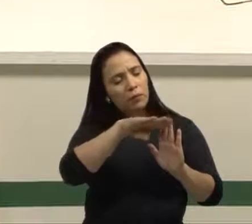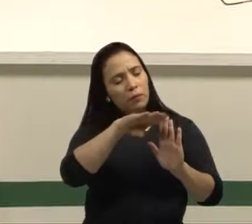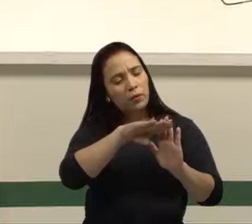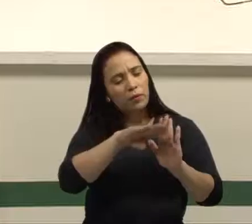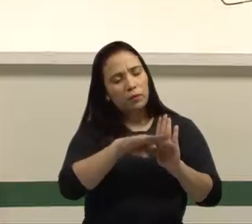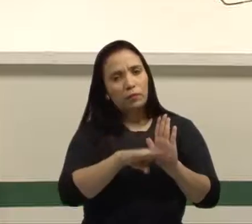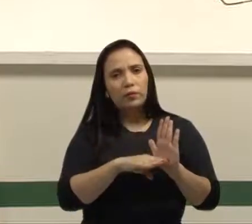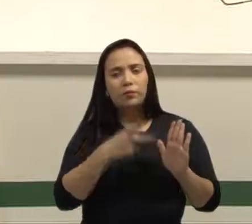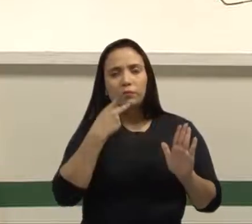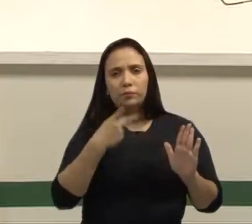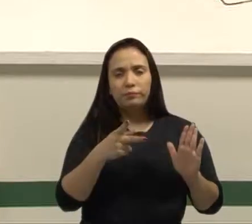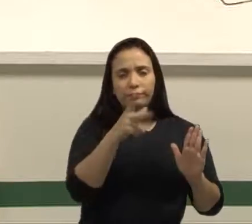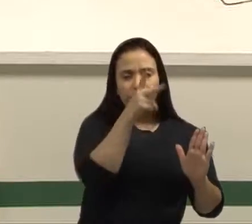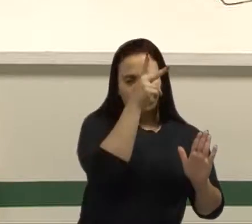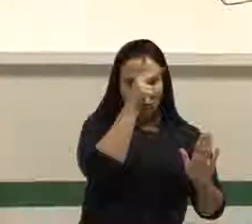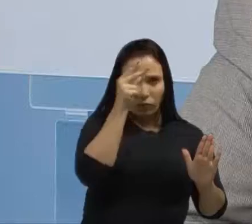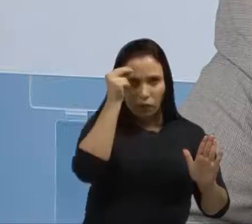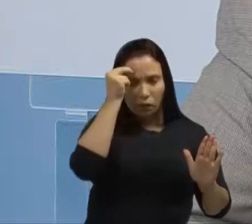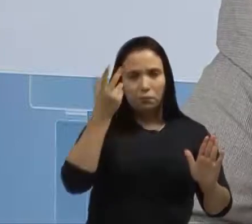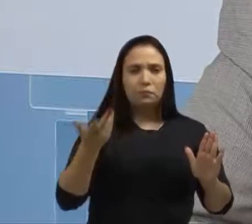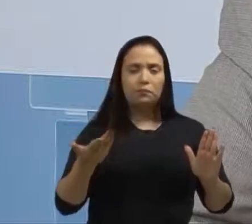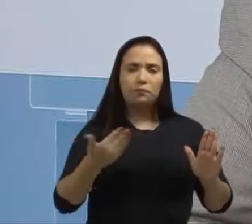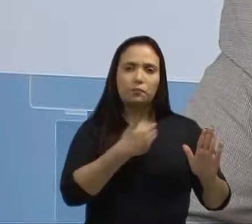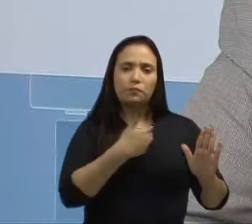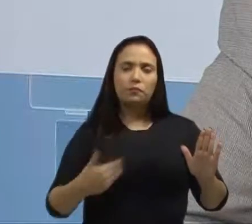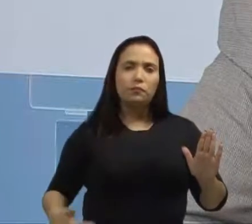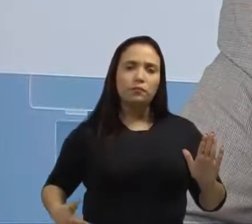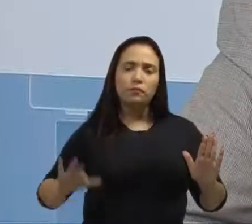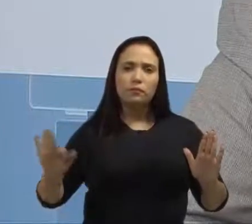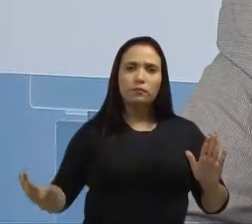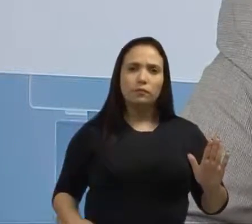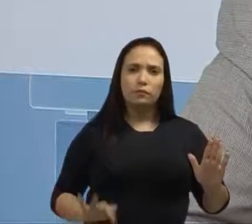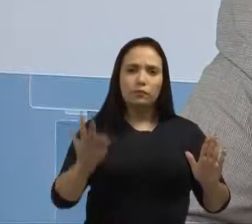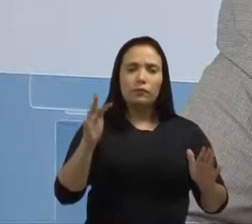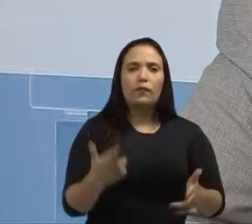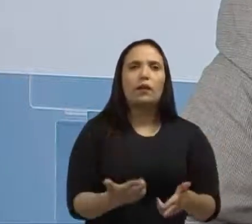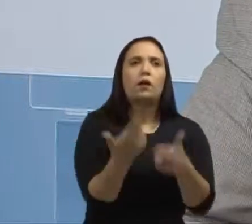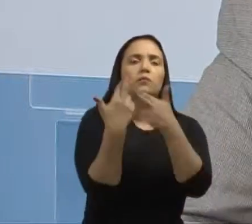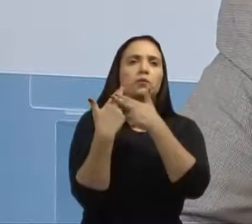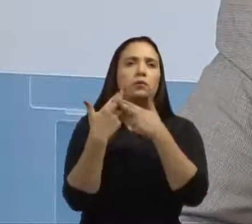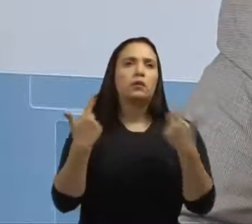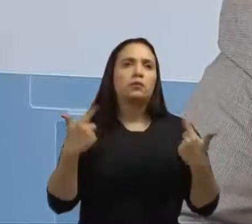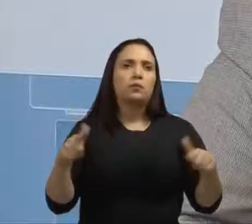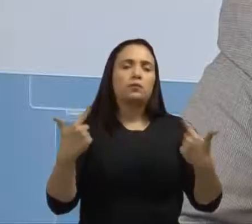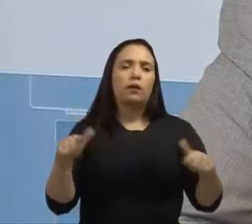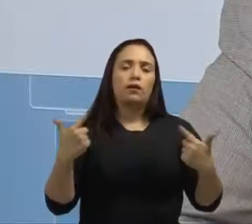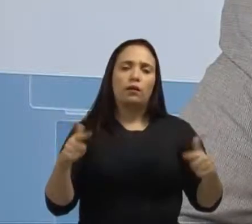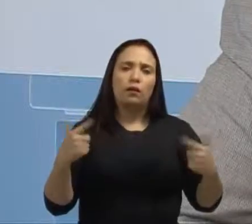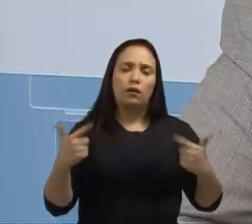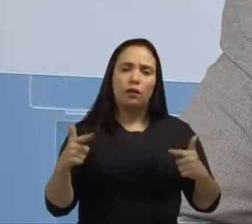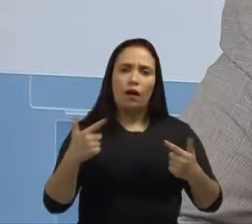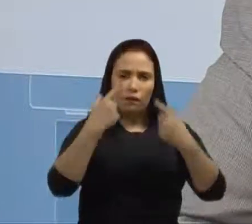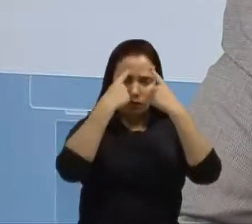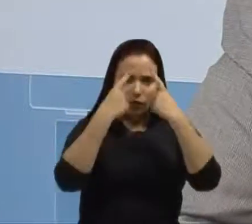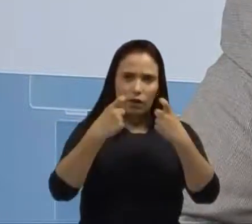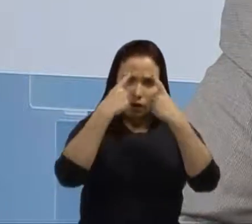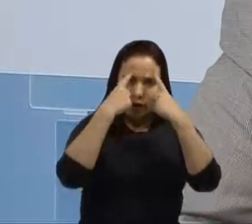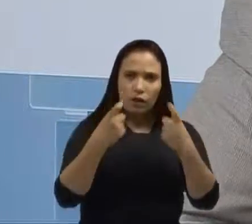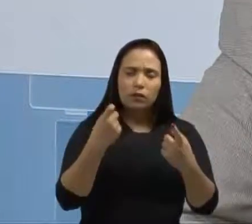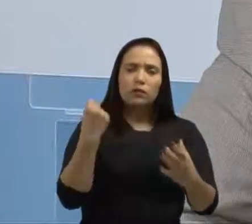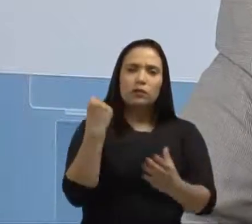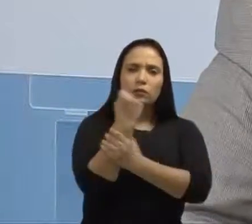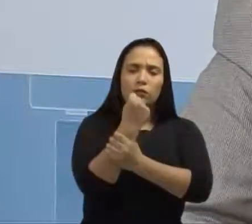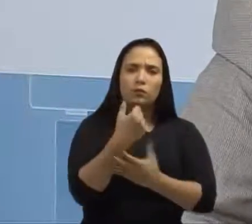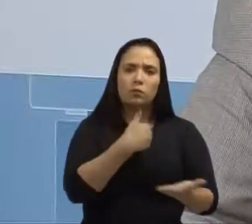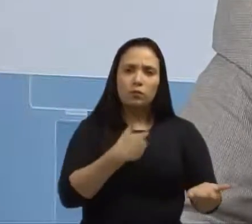que prefeitura e governo federal não tinham responsabilidade sobre violência, sobre segurança pública,